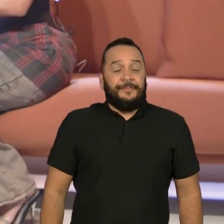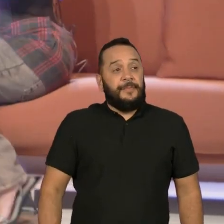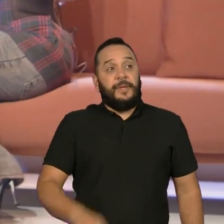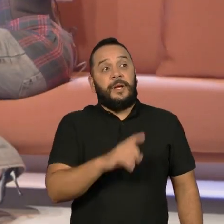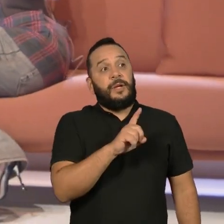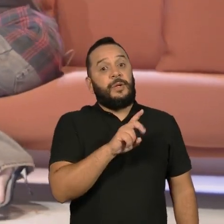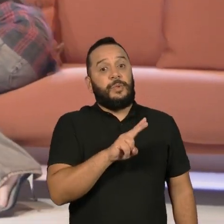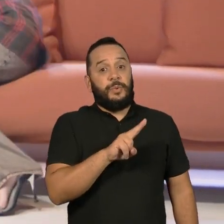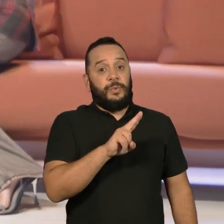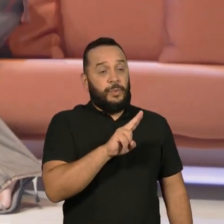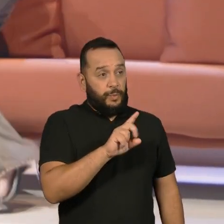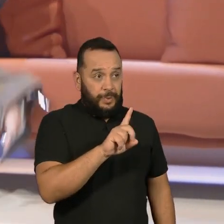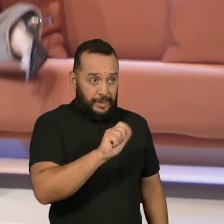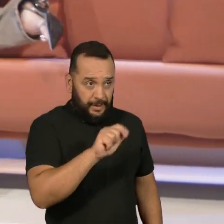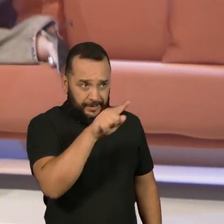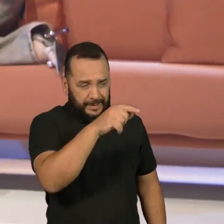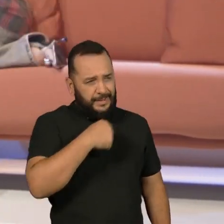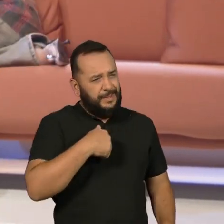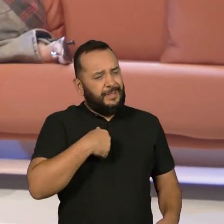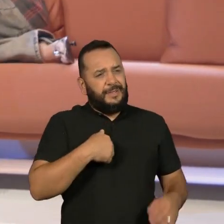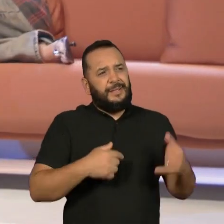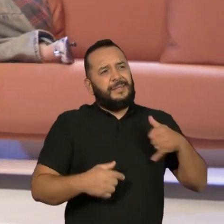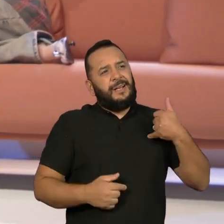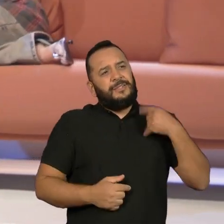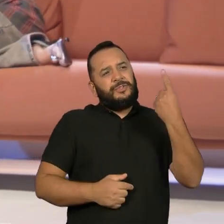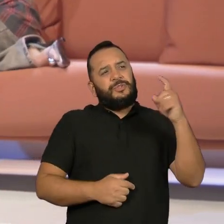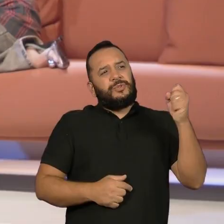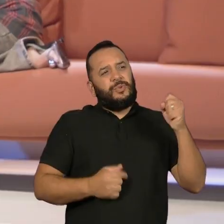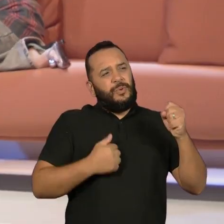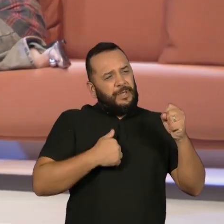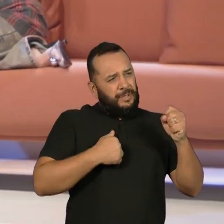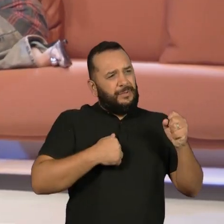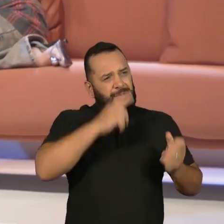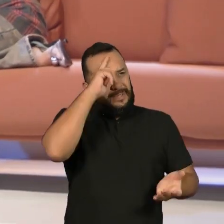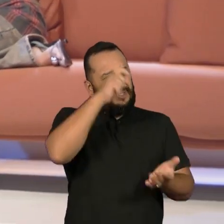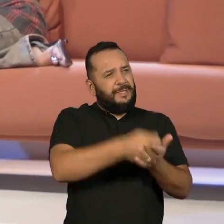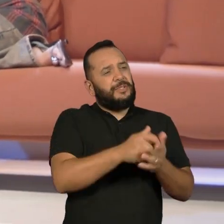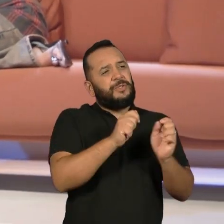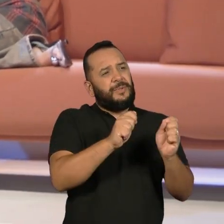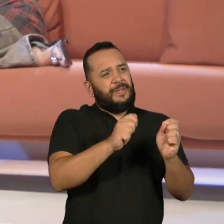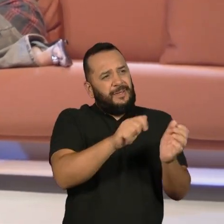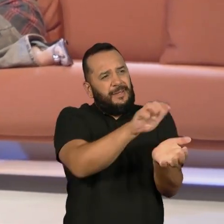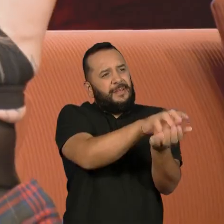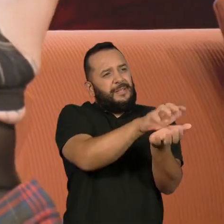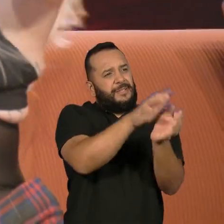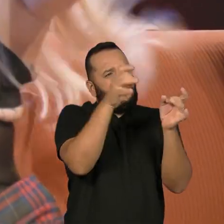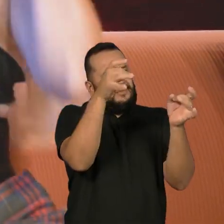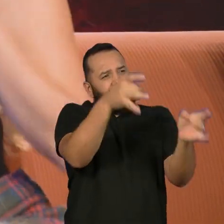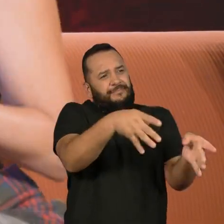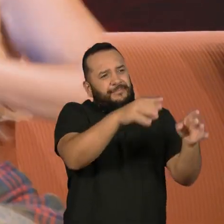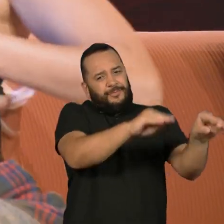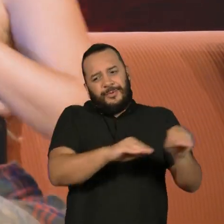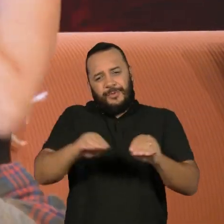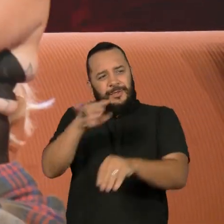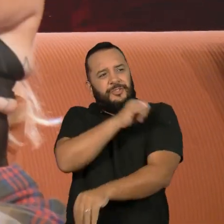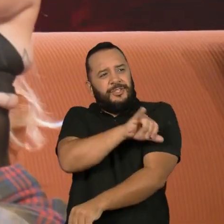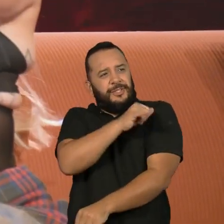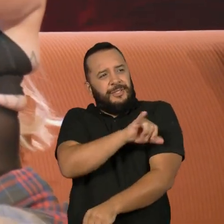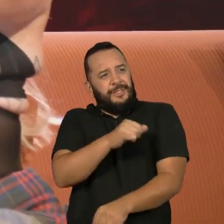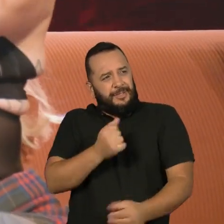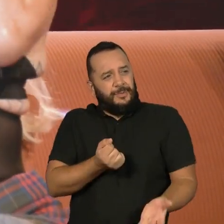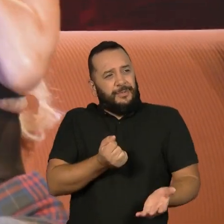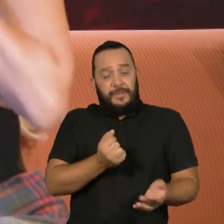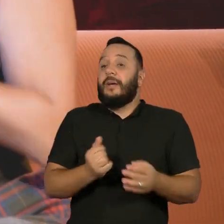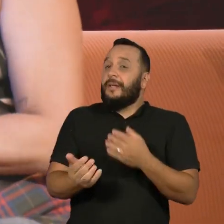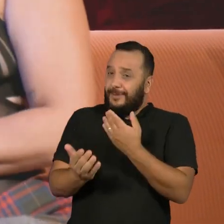Duda, e a decisão com 18 anos, né? Você larga o 18 Recife e vem para o Rio de Janeiro. Vim para o Rio de Janeiro tentar ser médica, você acredita? Ser médica?